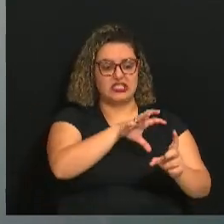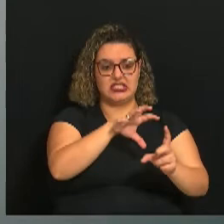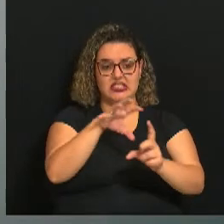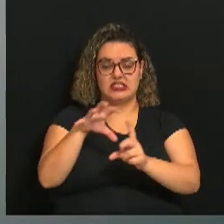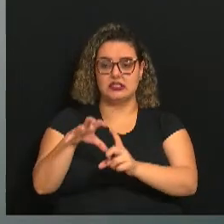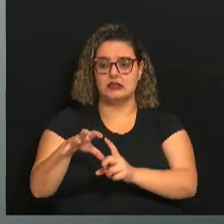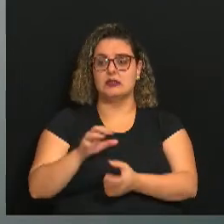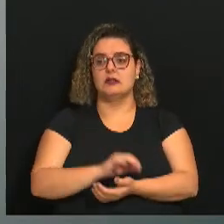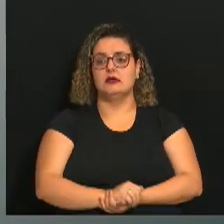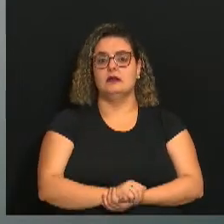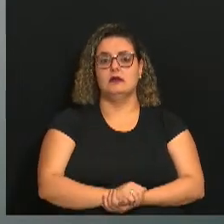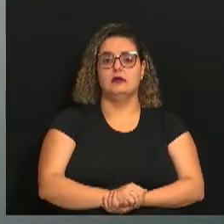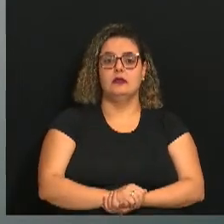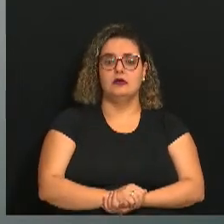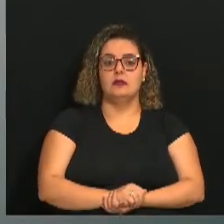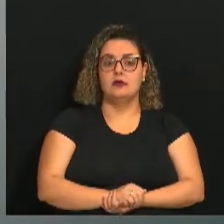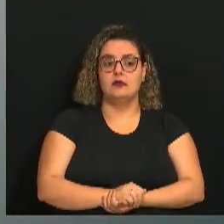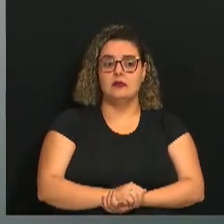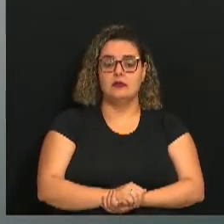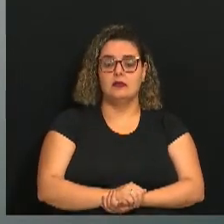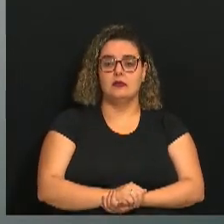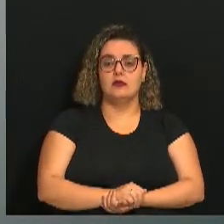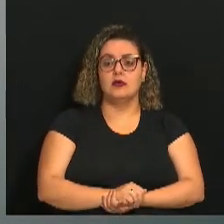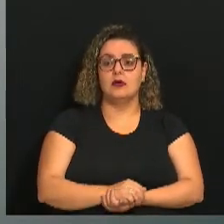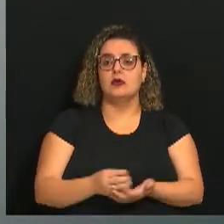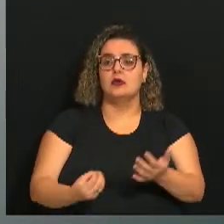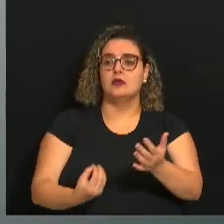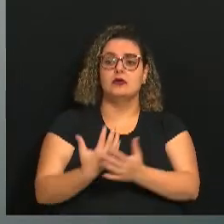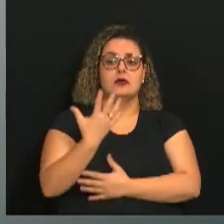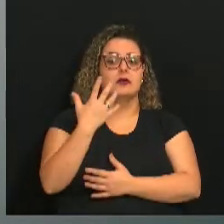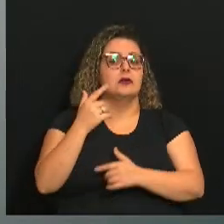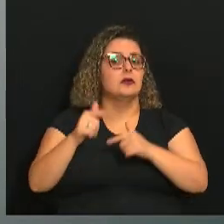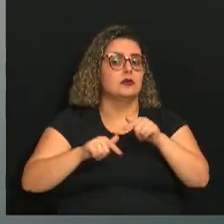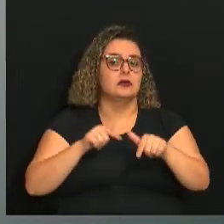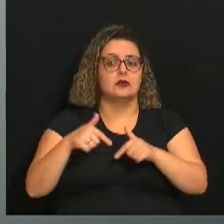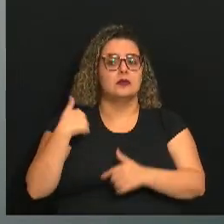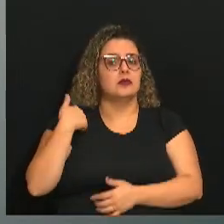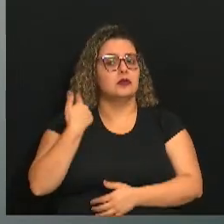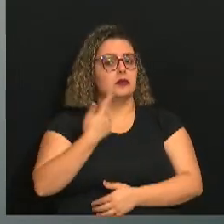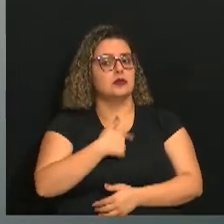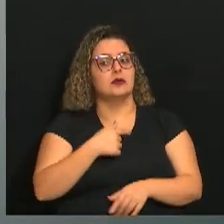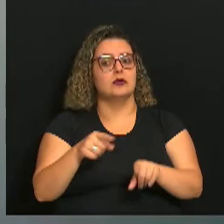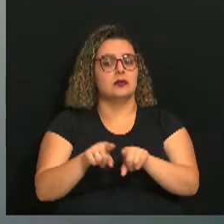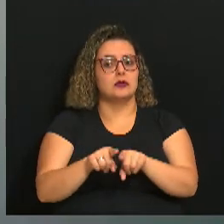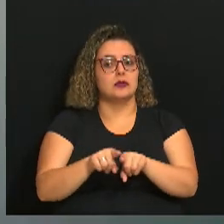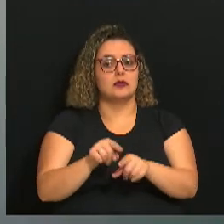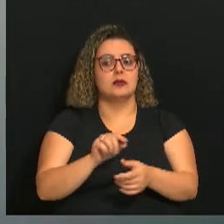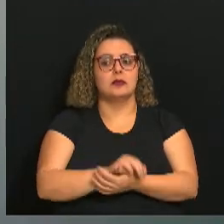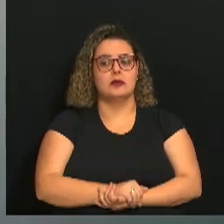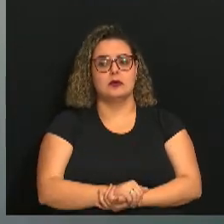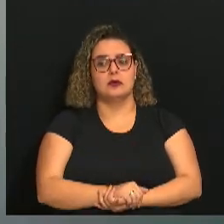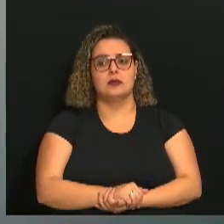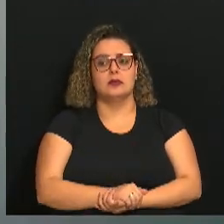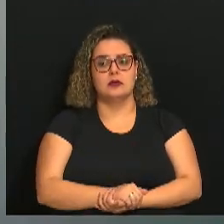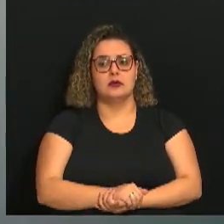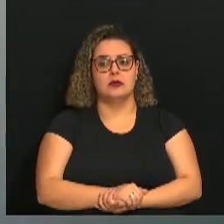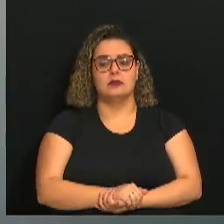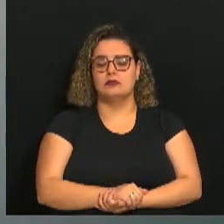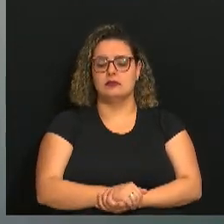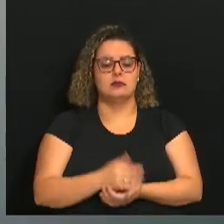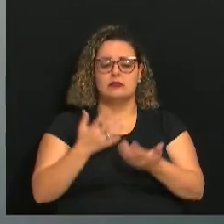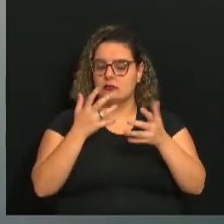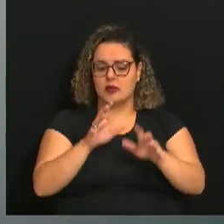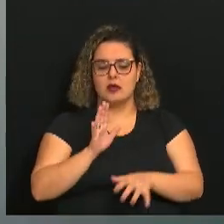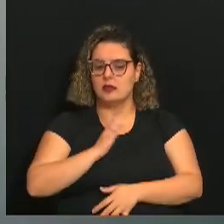ameaçou os trabalhadores, ela criou situações para os trabalhadores e a gente também, a gente acha isso, a gente abomina esse